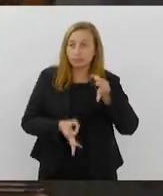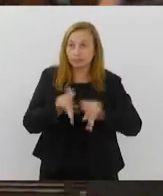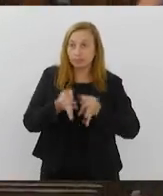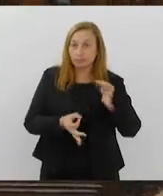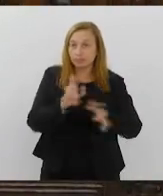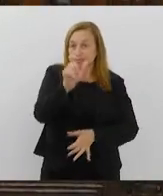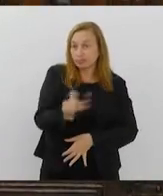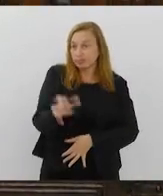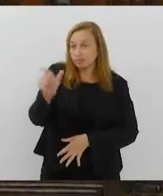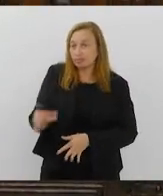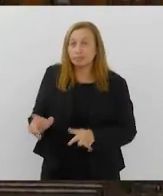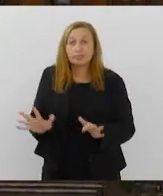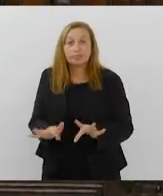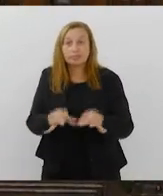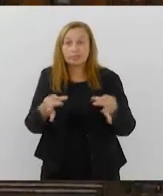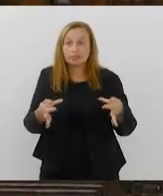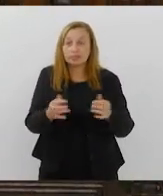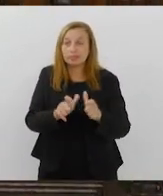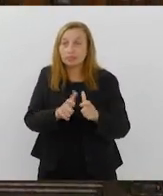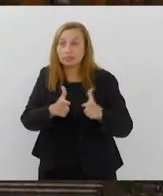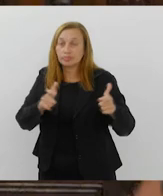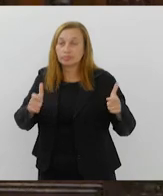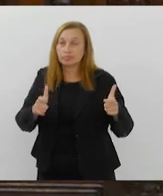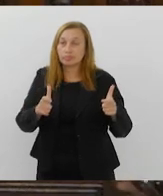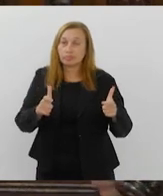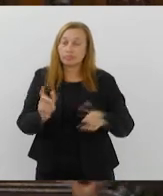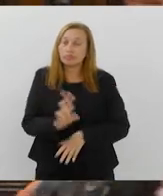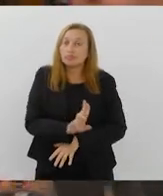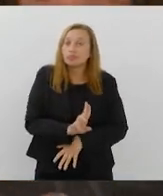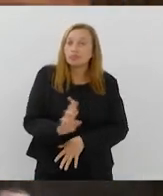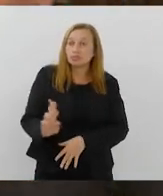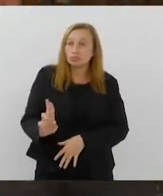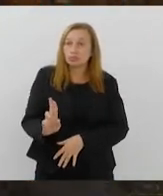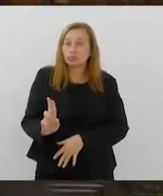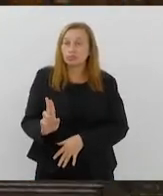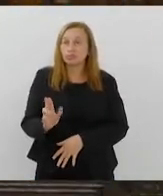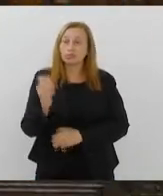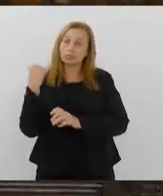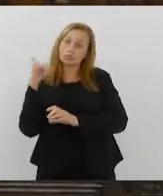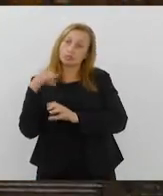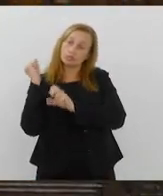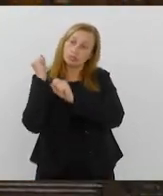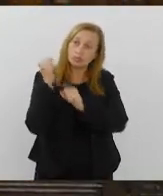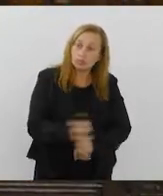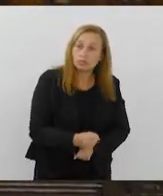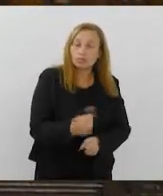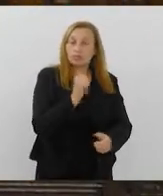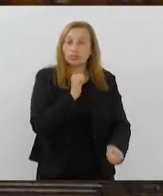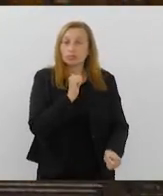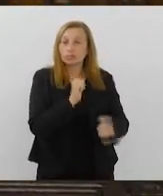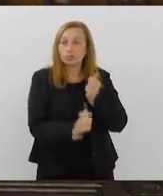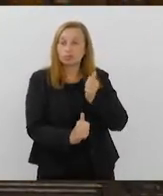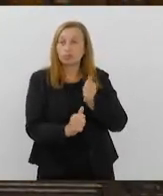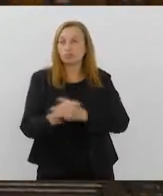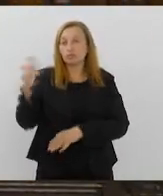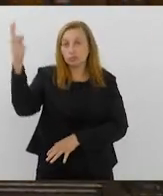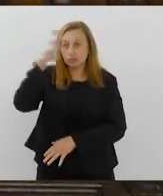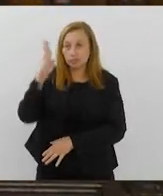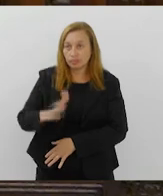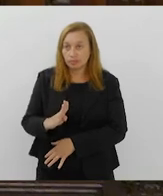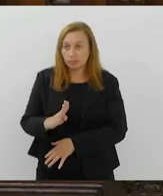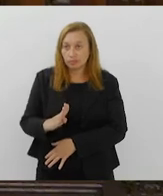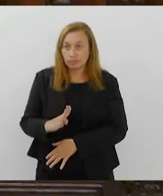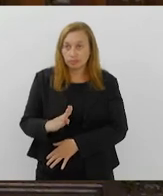nobres que engrandecem o nome do jiu-jitsu, do esporte e do Brasil perante ao